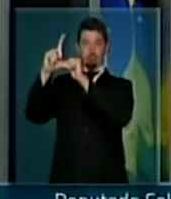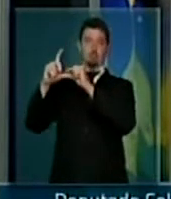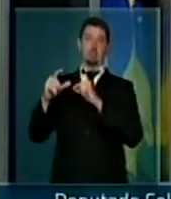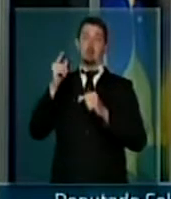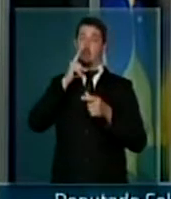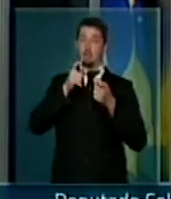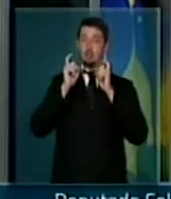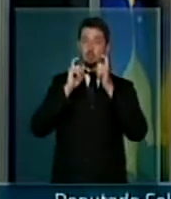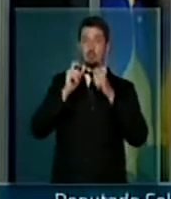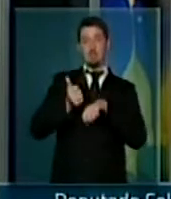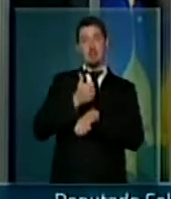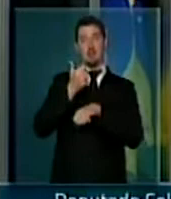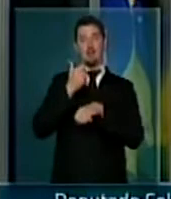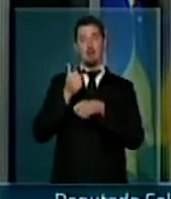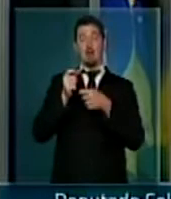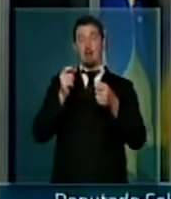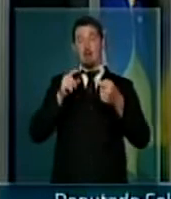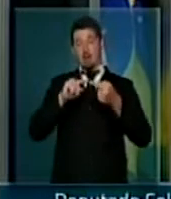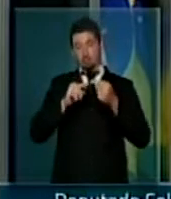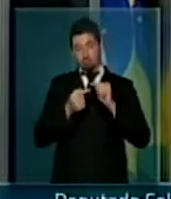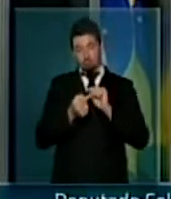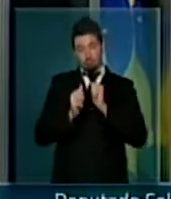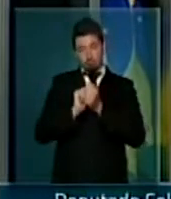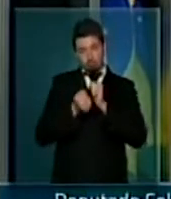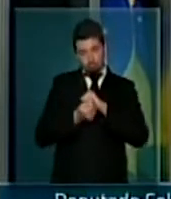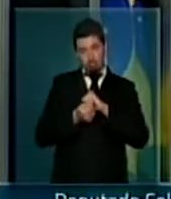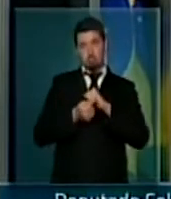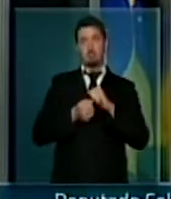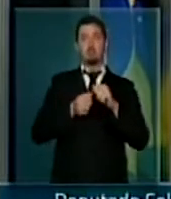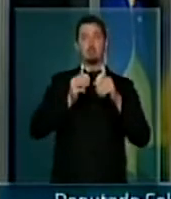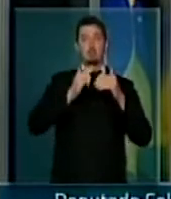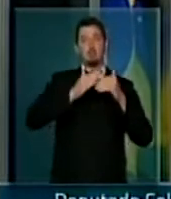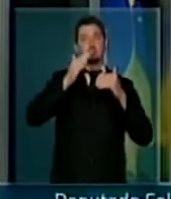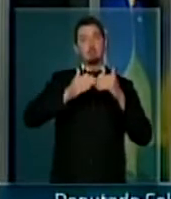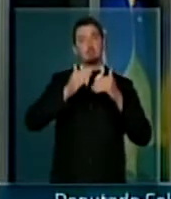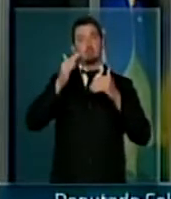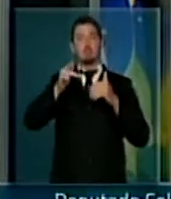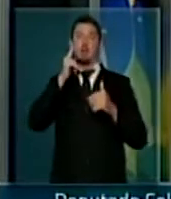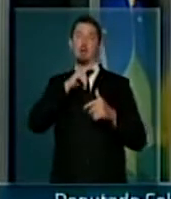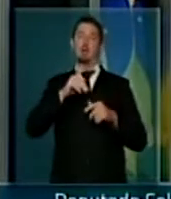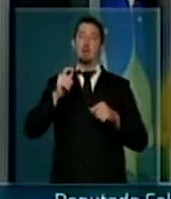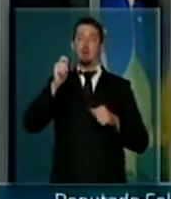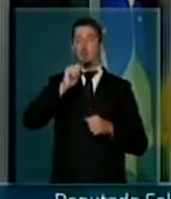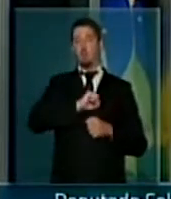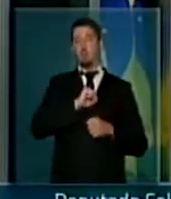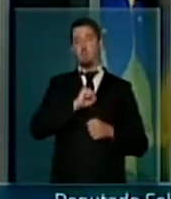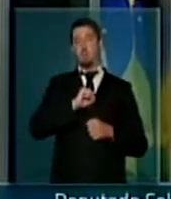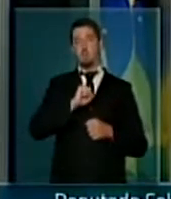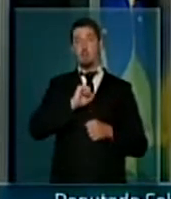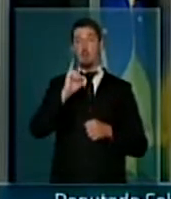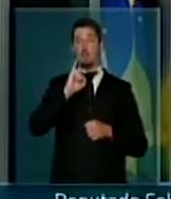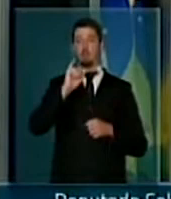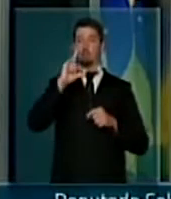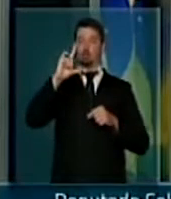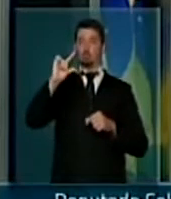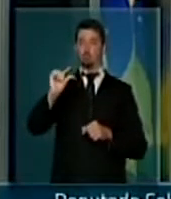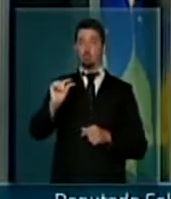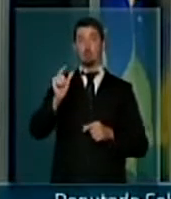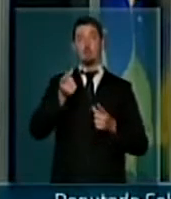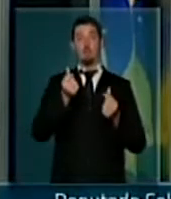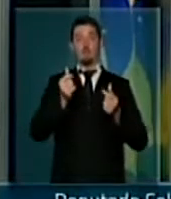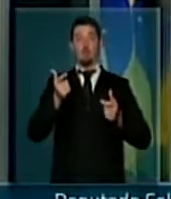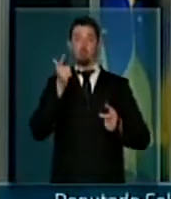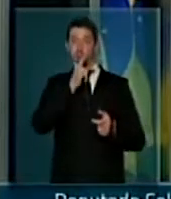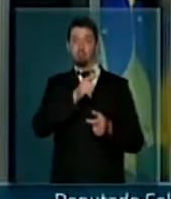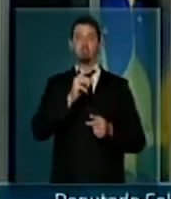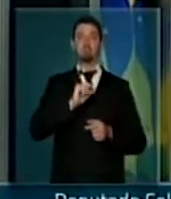da gestão, um ajuste gradativo, e permitiria o alívio da carga